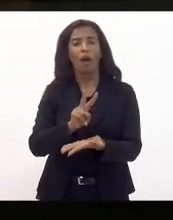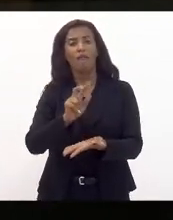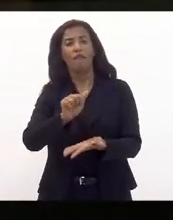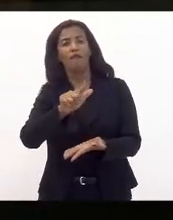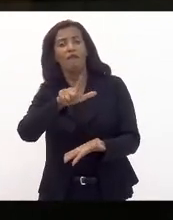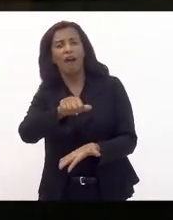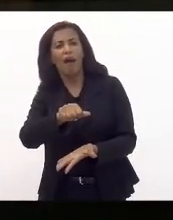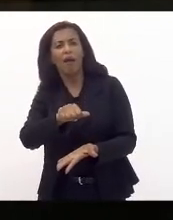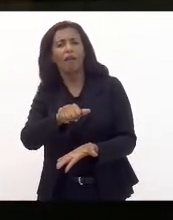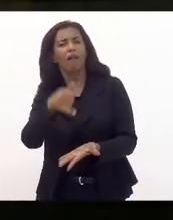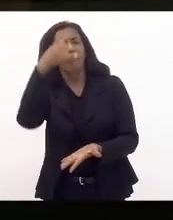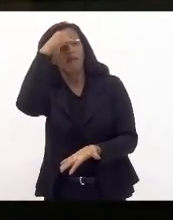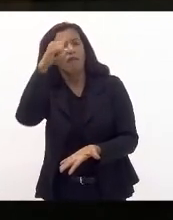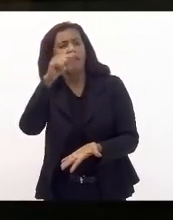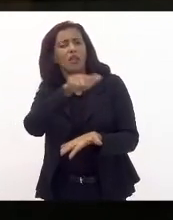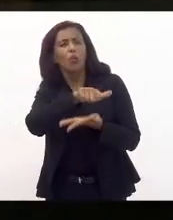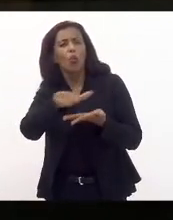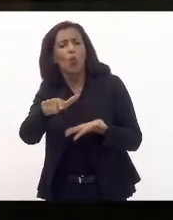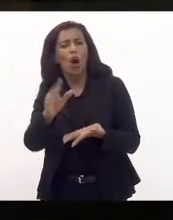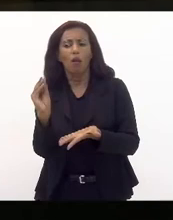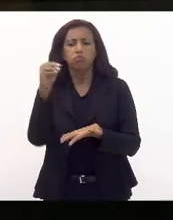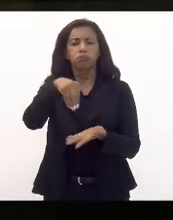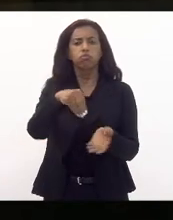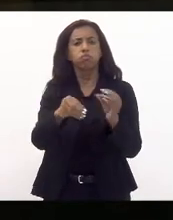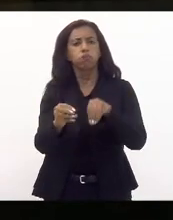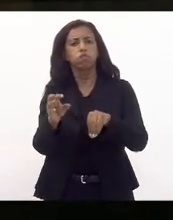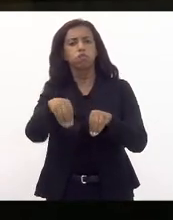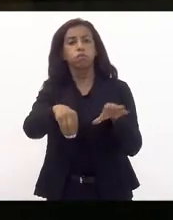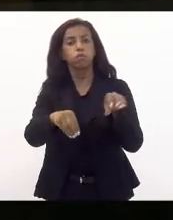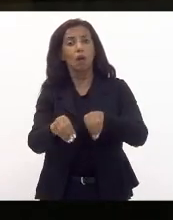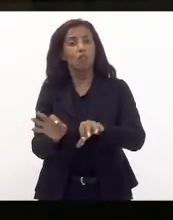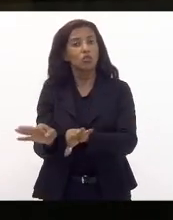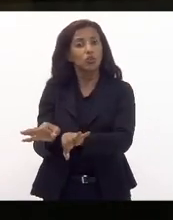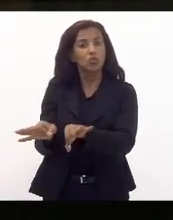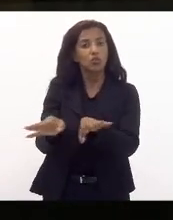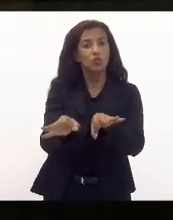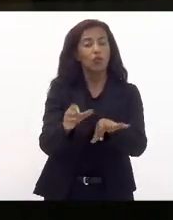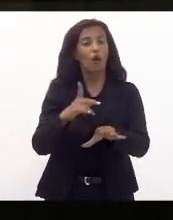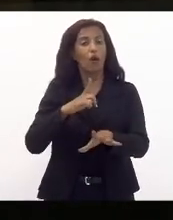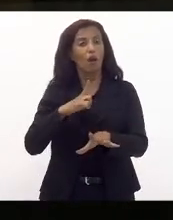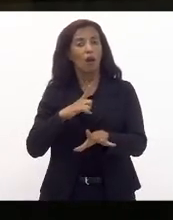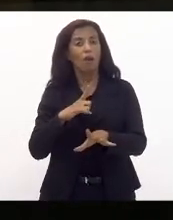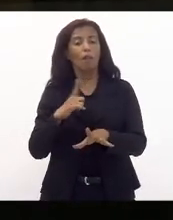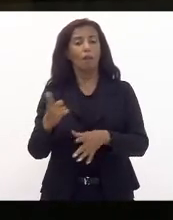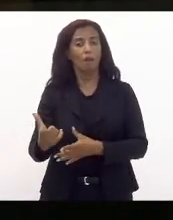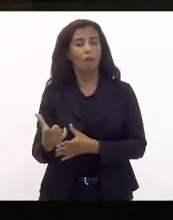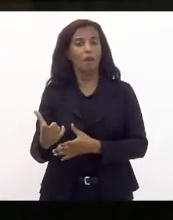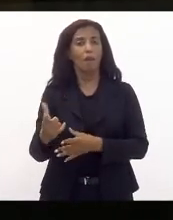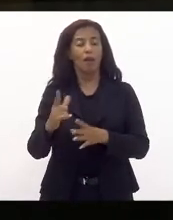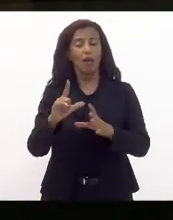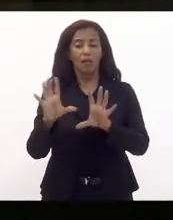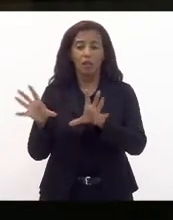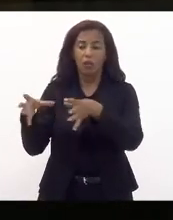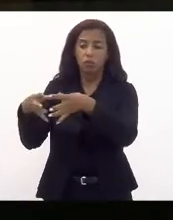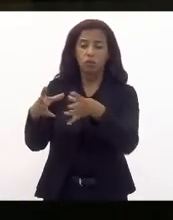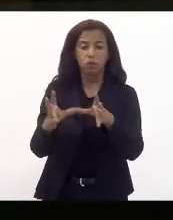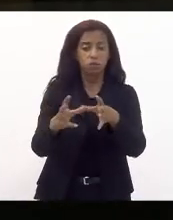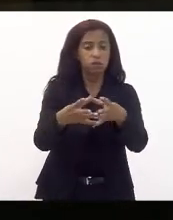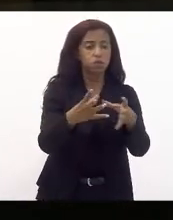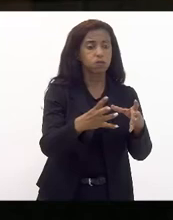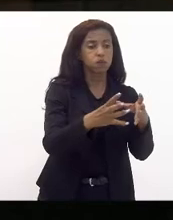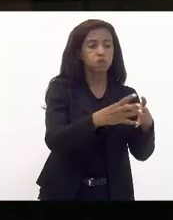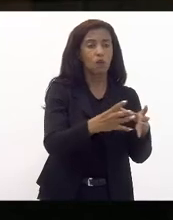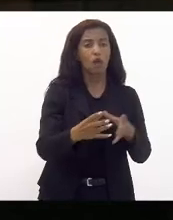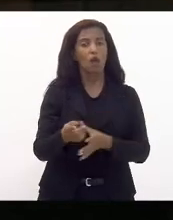vagas existentes de forma a Passat os corpos artísticos